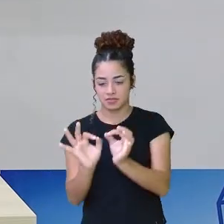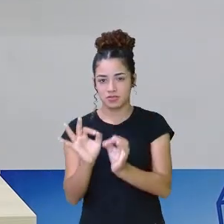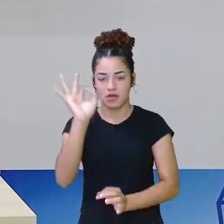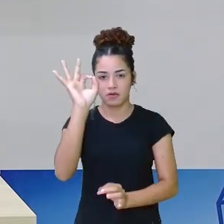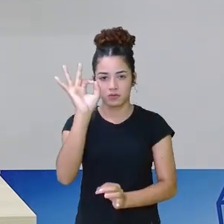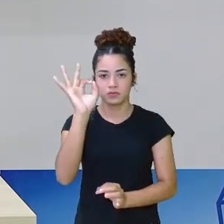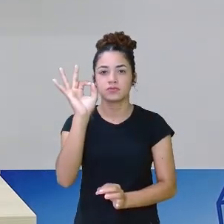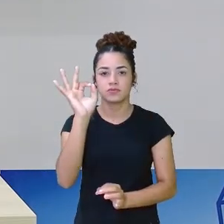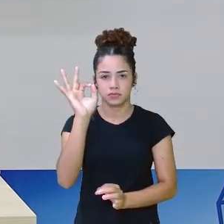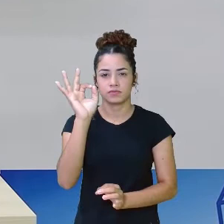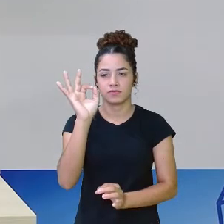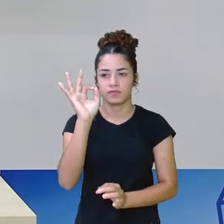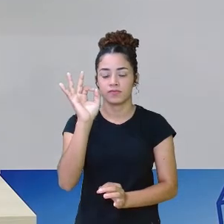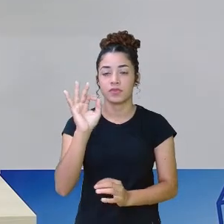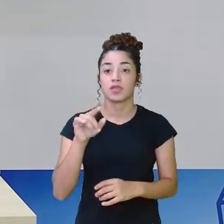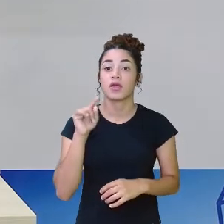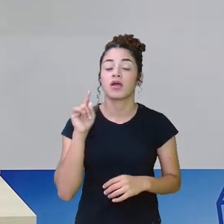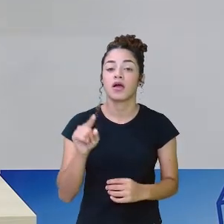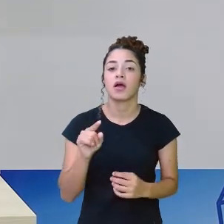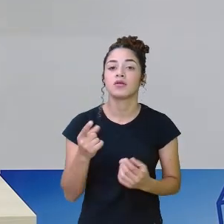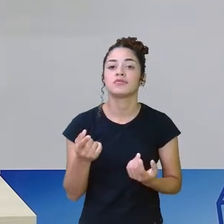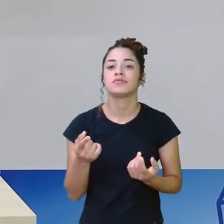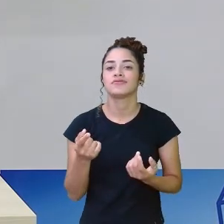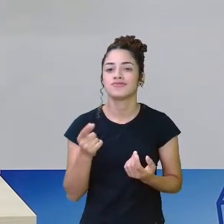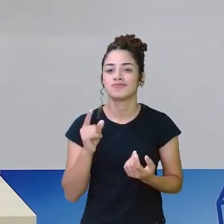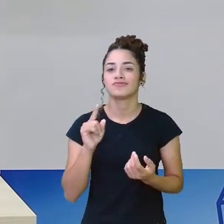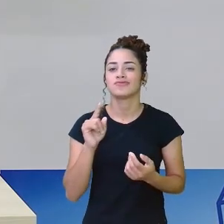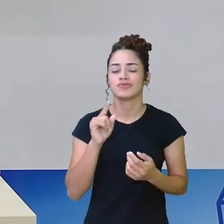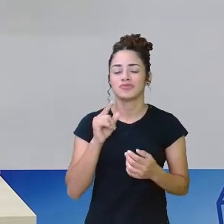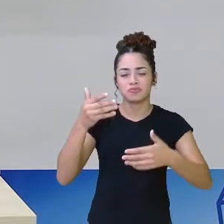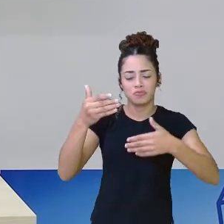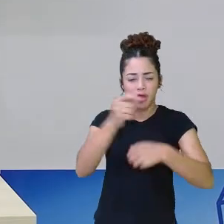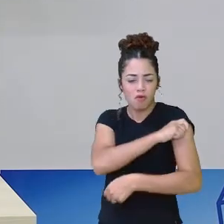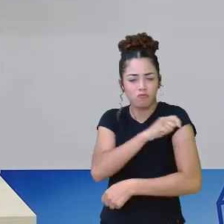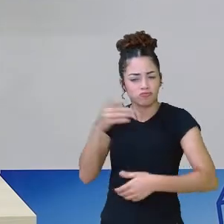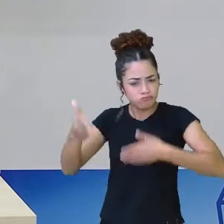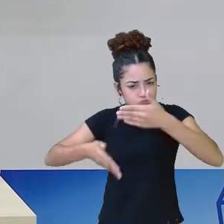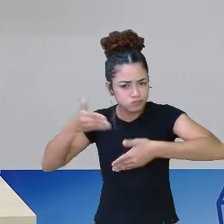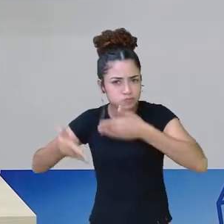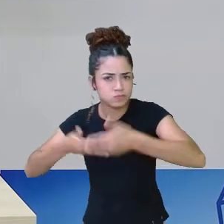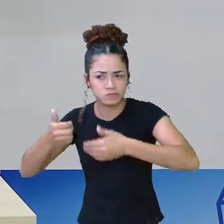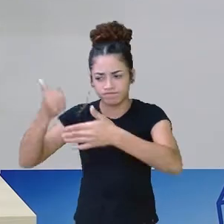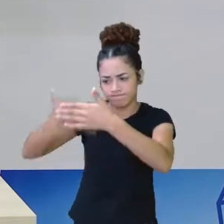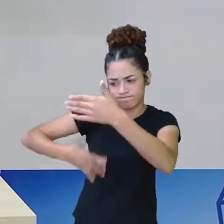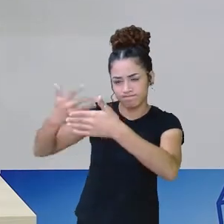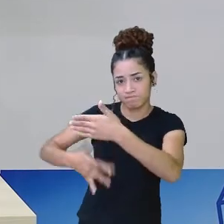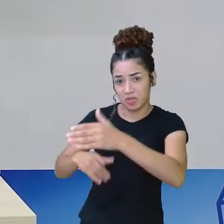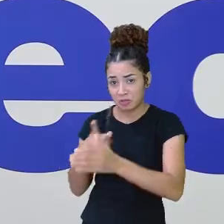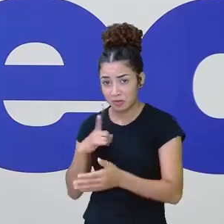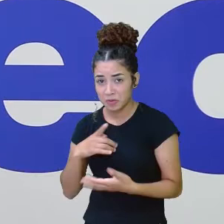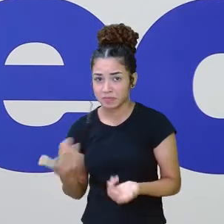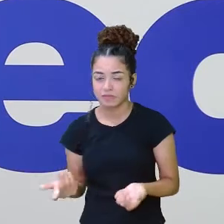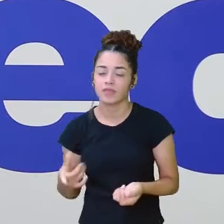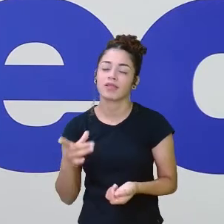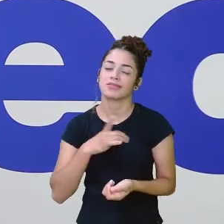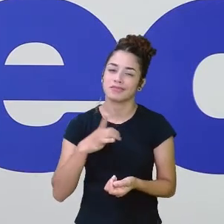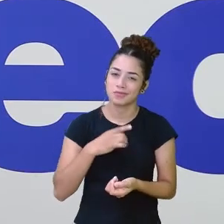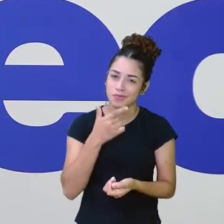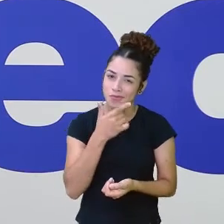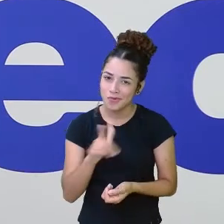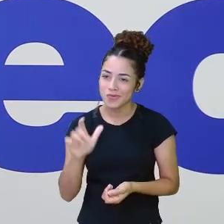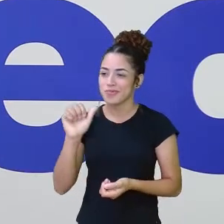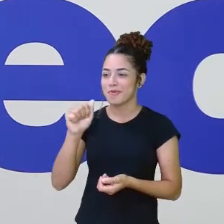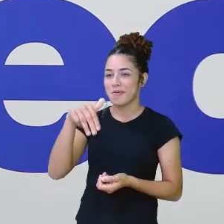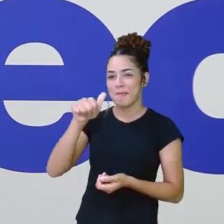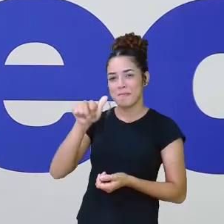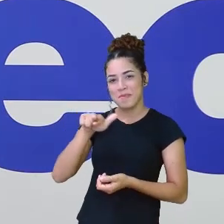altura. Eles estão por aí, professor, entendendo tudo? Como é que tá o chat hoje? Por enquanto chegou outra Maria. Estamos com